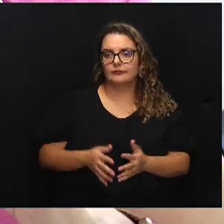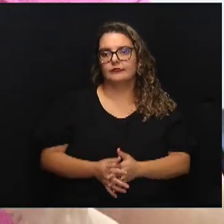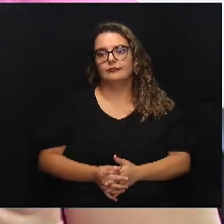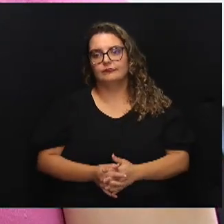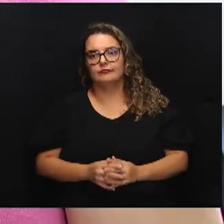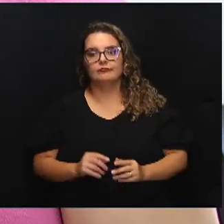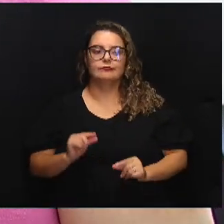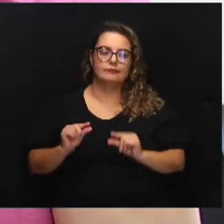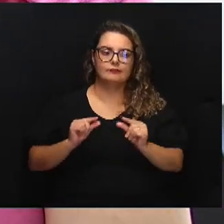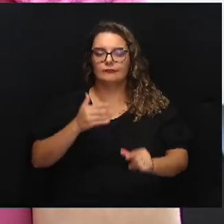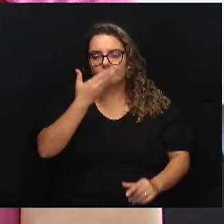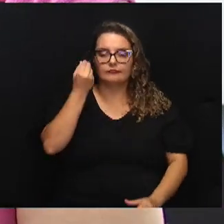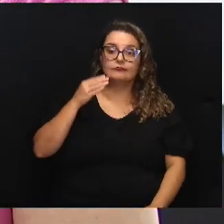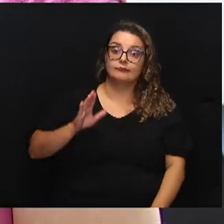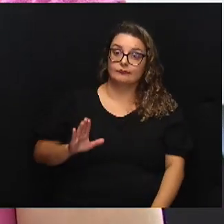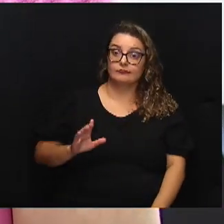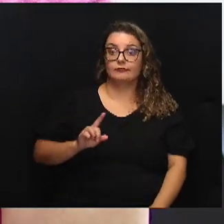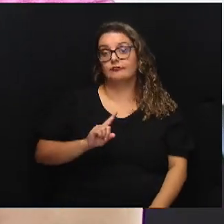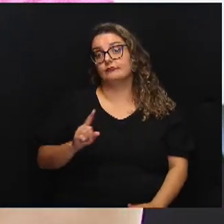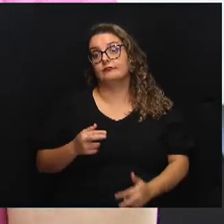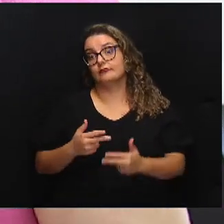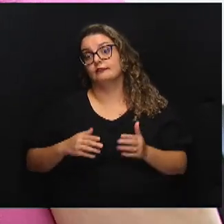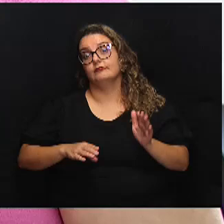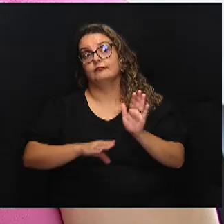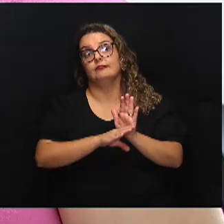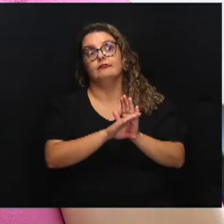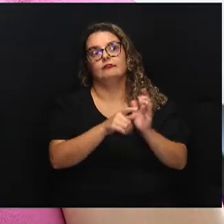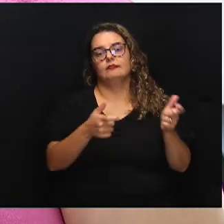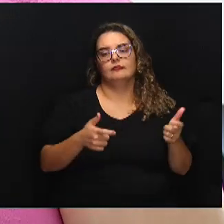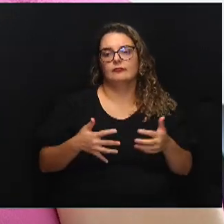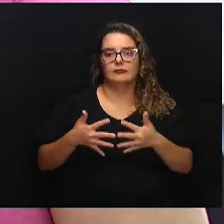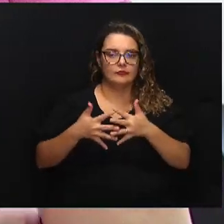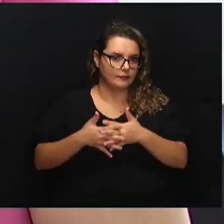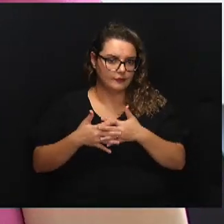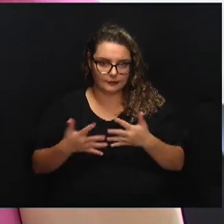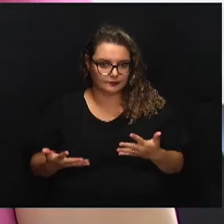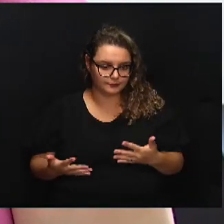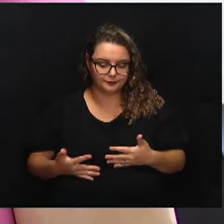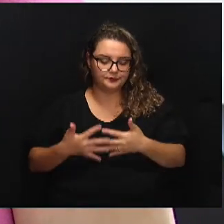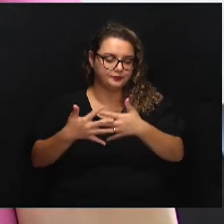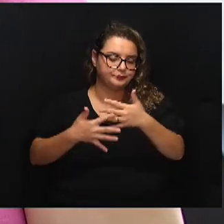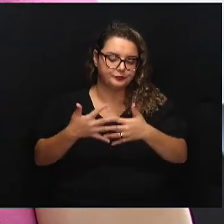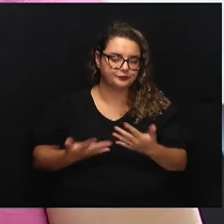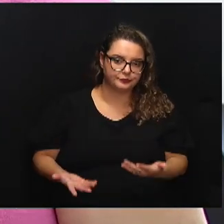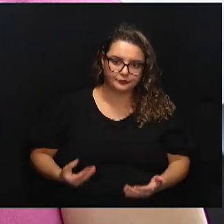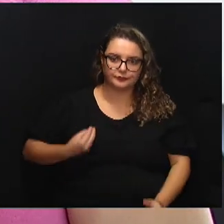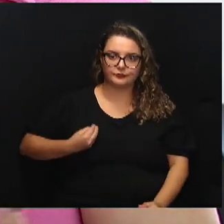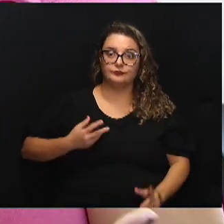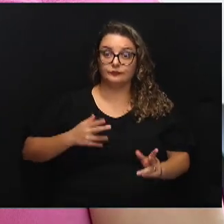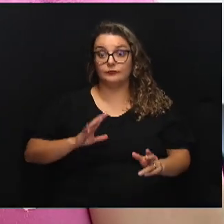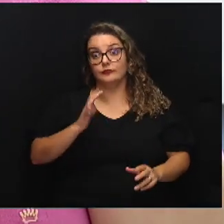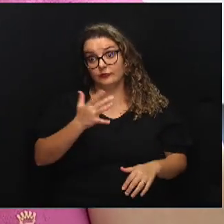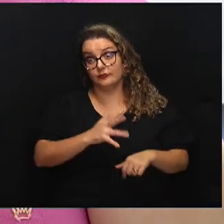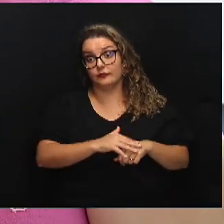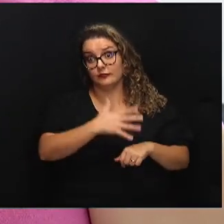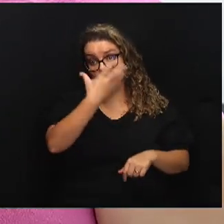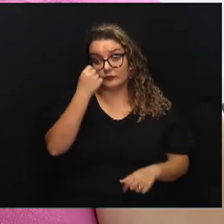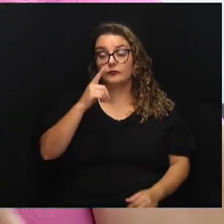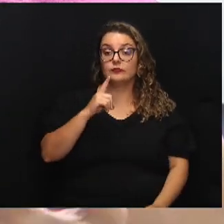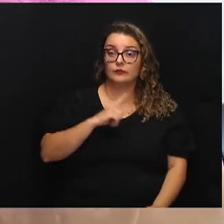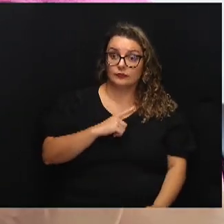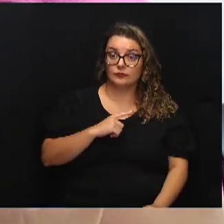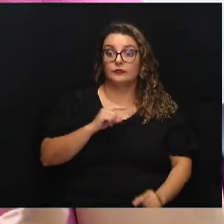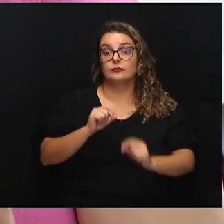mais esquecido, mas assim, não é uma coisa progressiva, é uma coisa que atrapalha a qualidade de vida, como acontece no Alzheimer. Então, ela existe, então o que